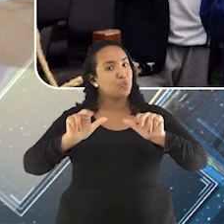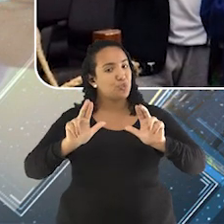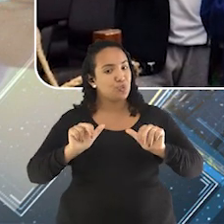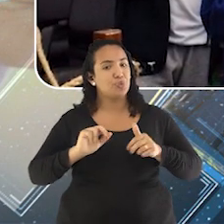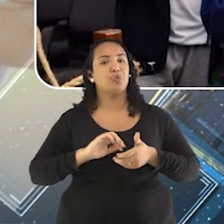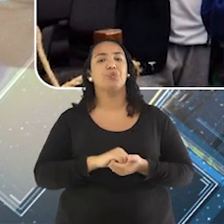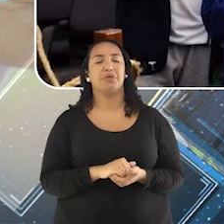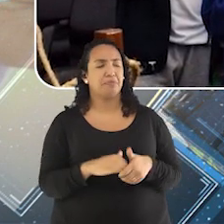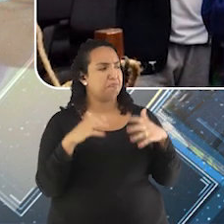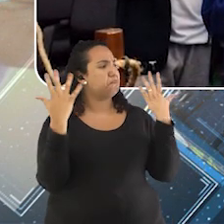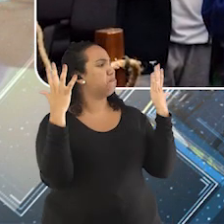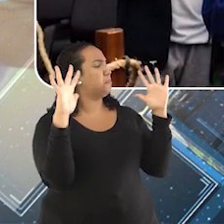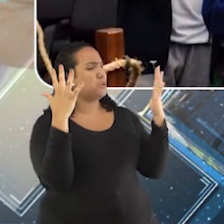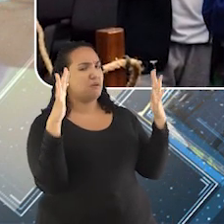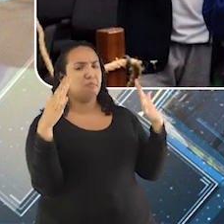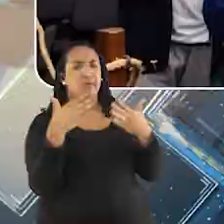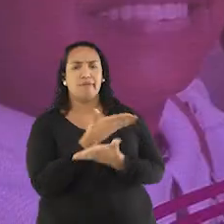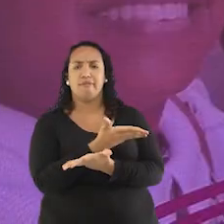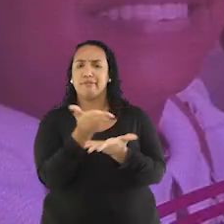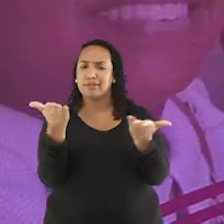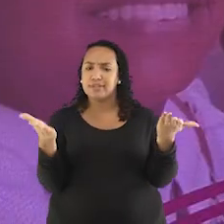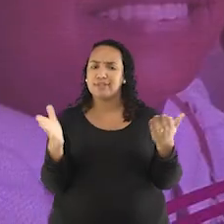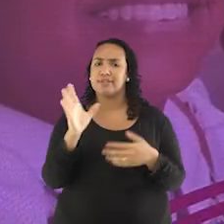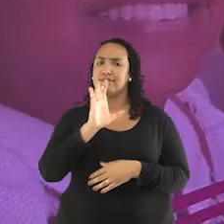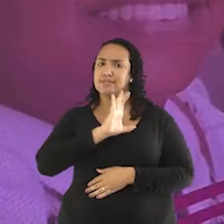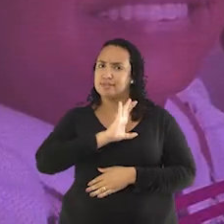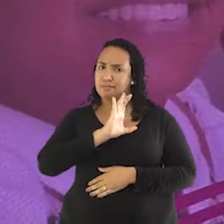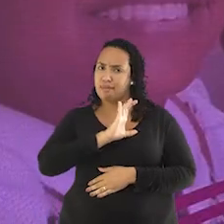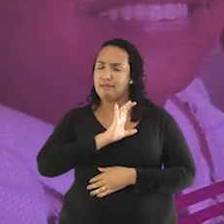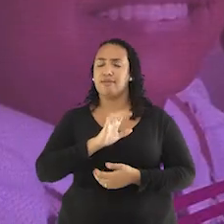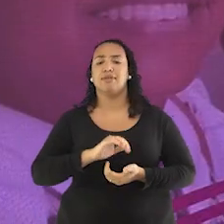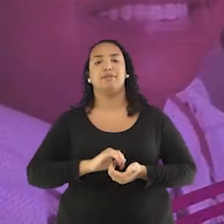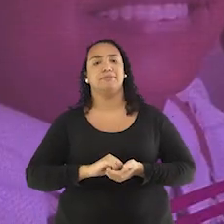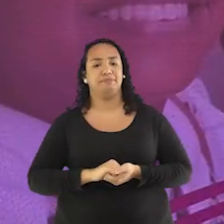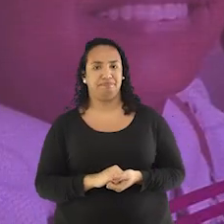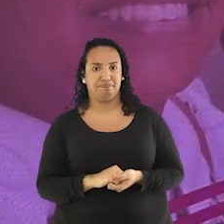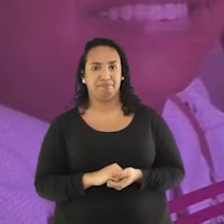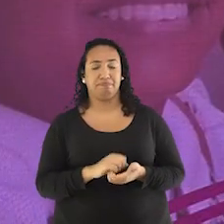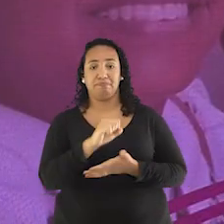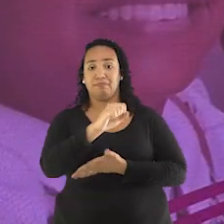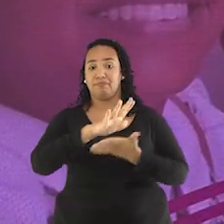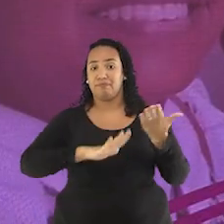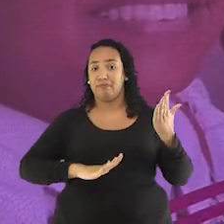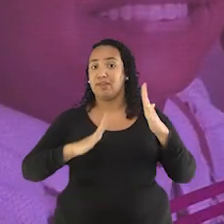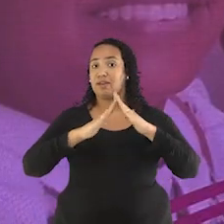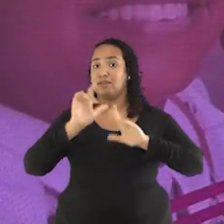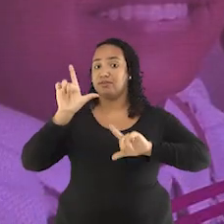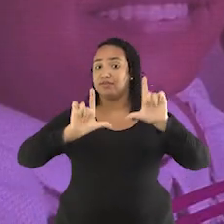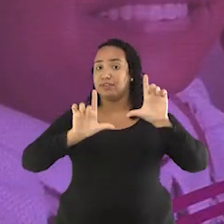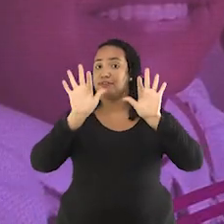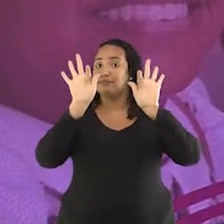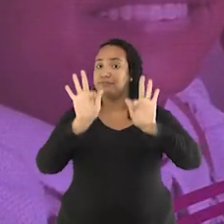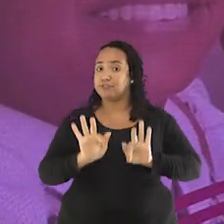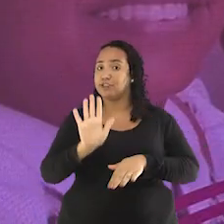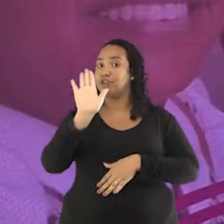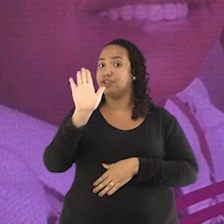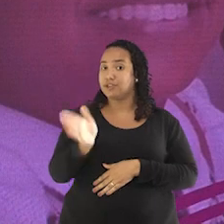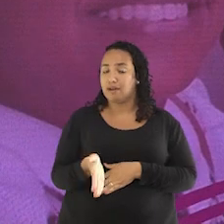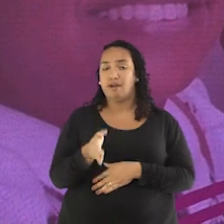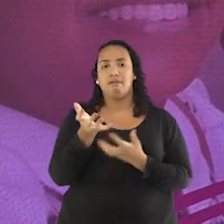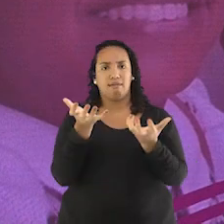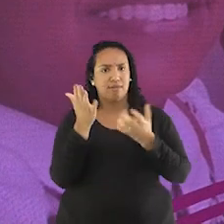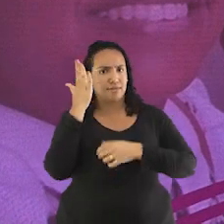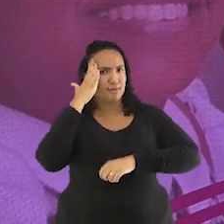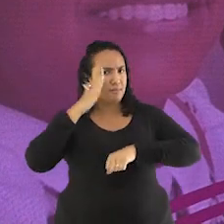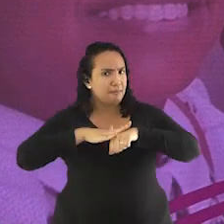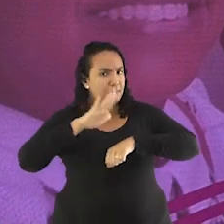gente. Parabéns a toda a equipe do CMEI, Luiz Santiago Filho. O Dever em Casa News está chegando ao fim, mas se você quiser